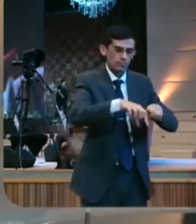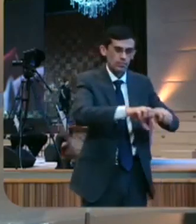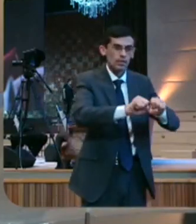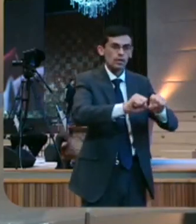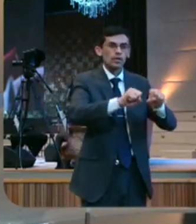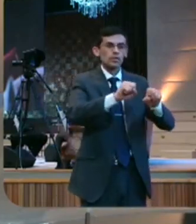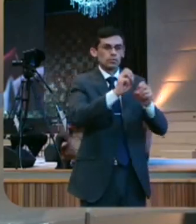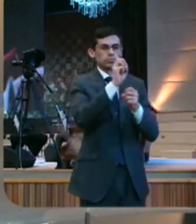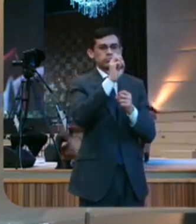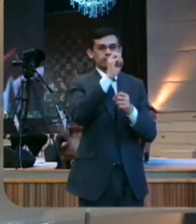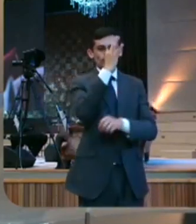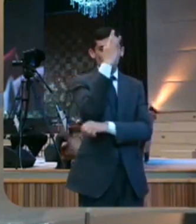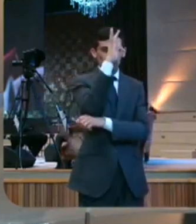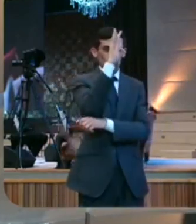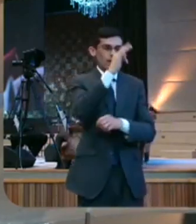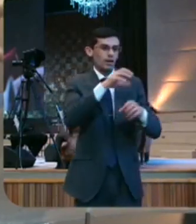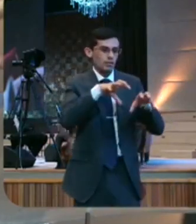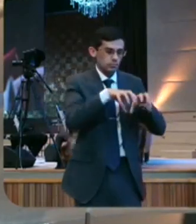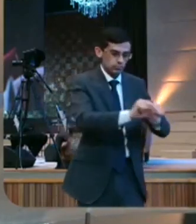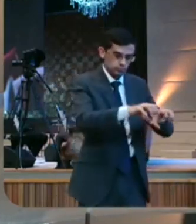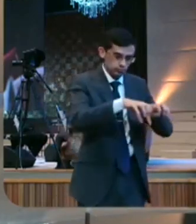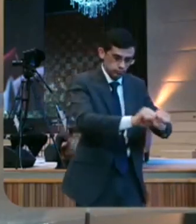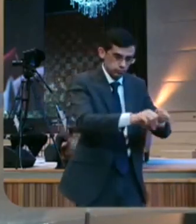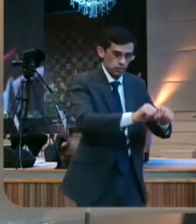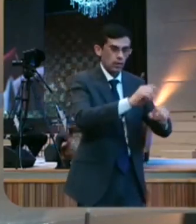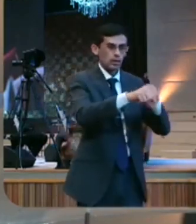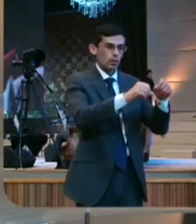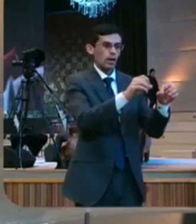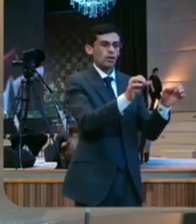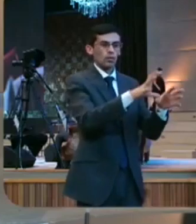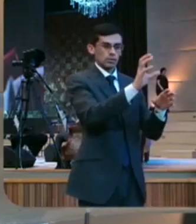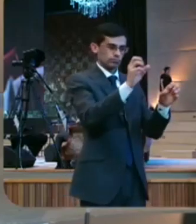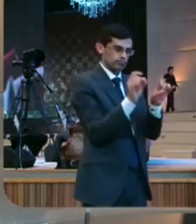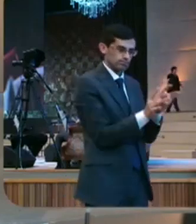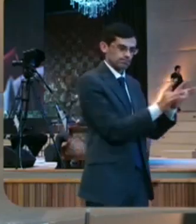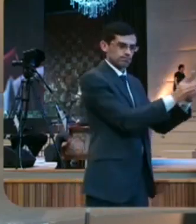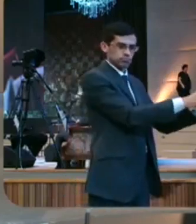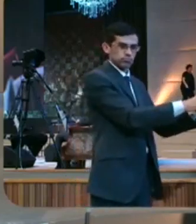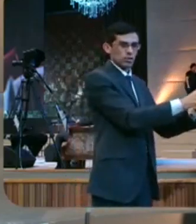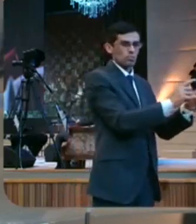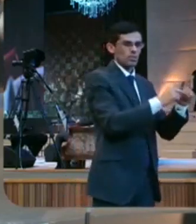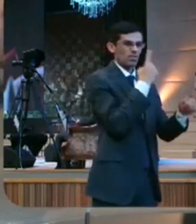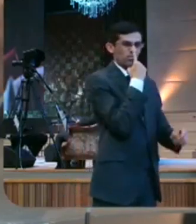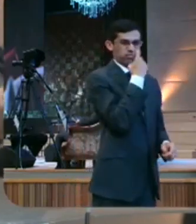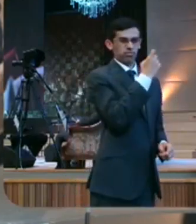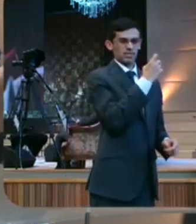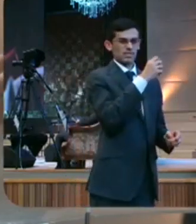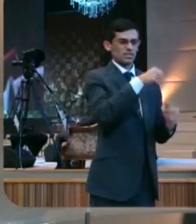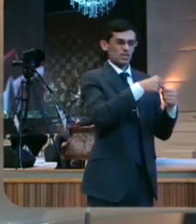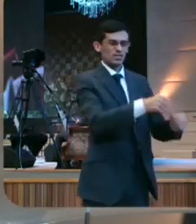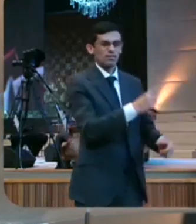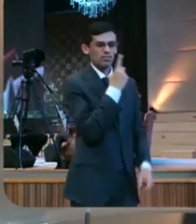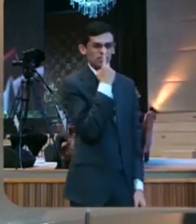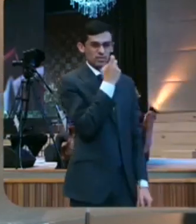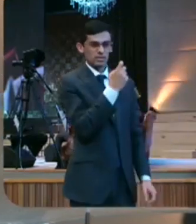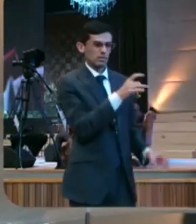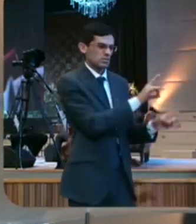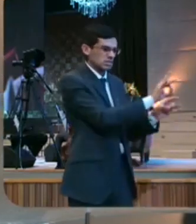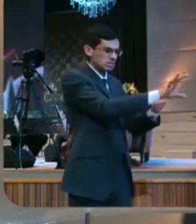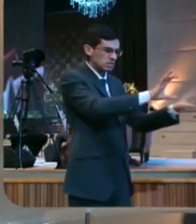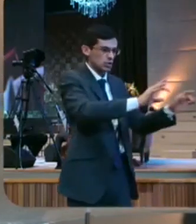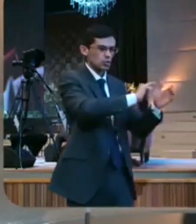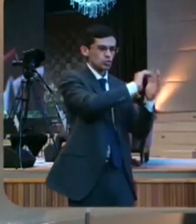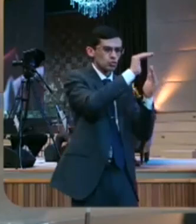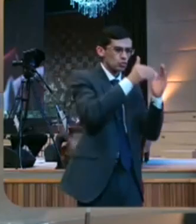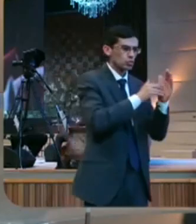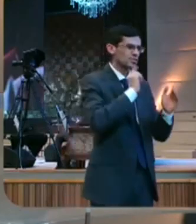massa nova. Então tirava o fermento, acabava o fermento, tirava tudo que tinha ali que pudesse